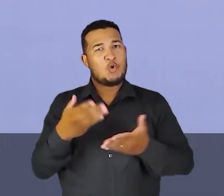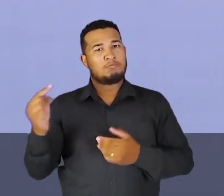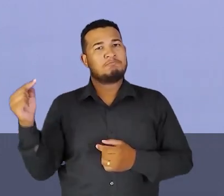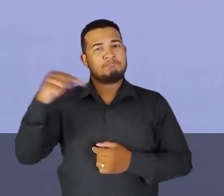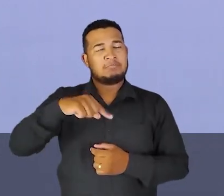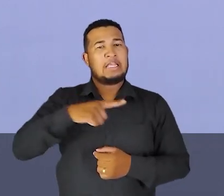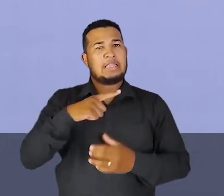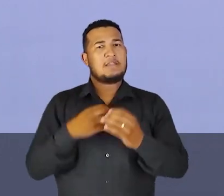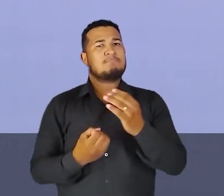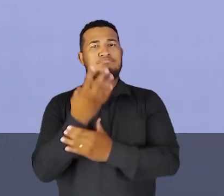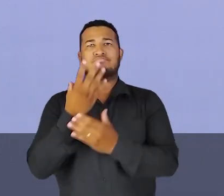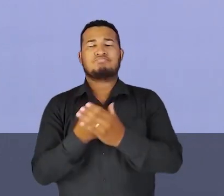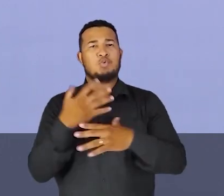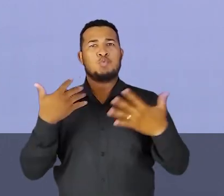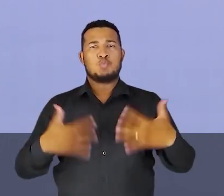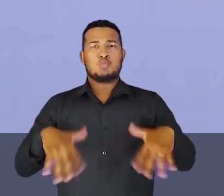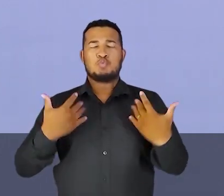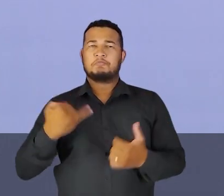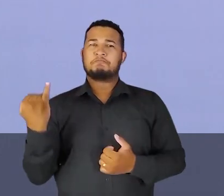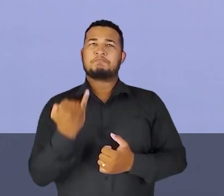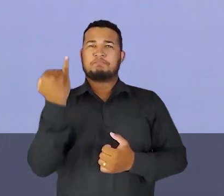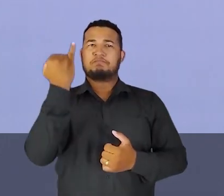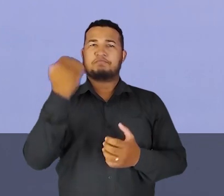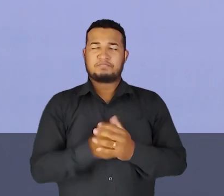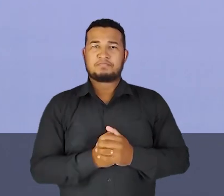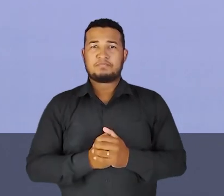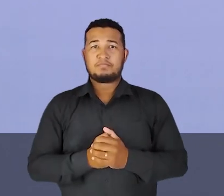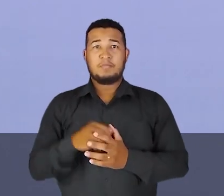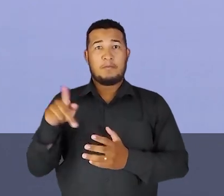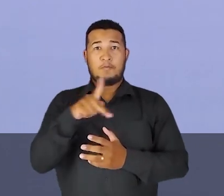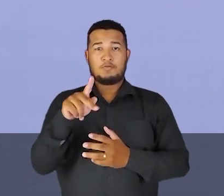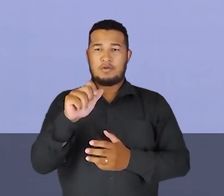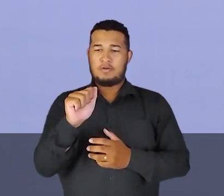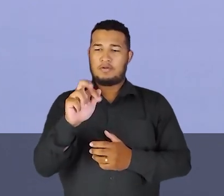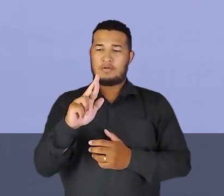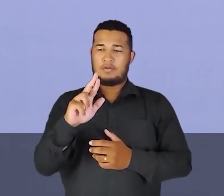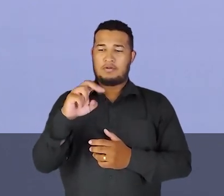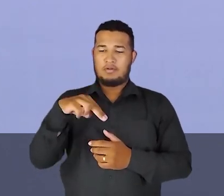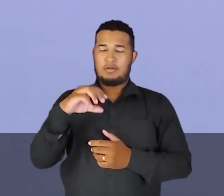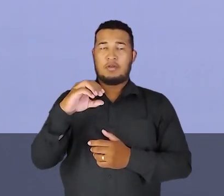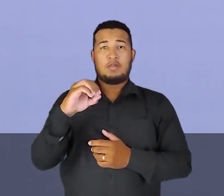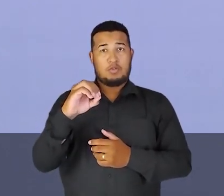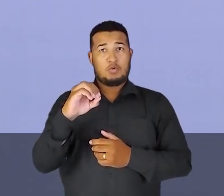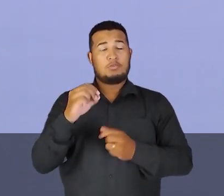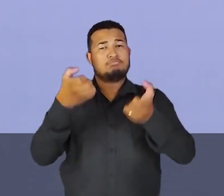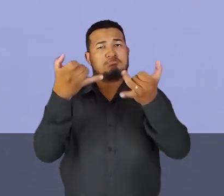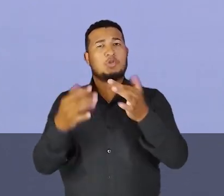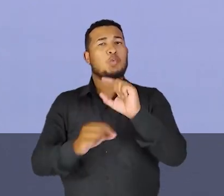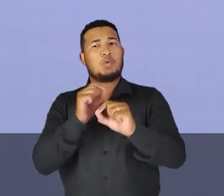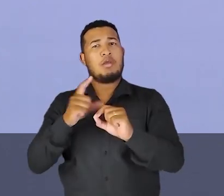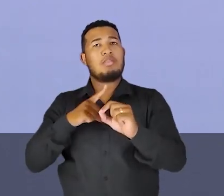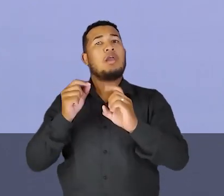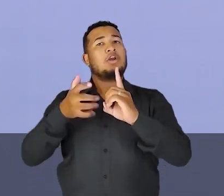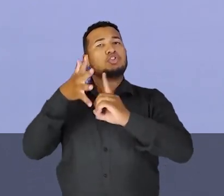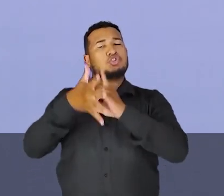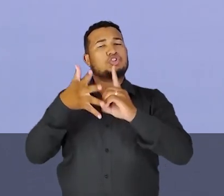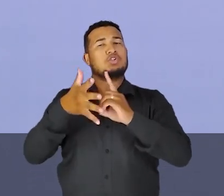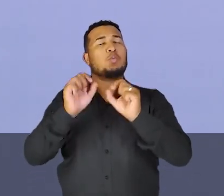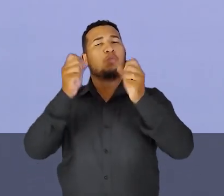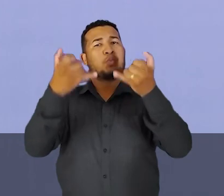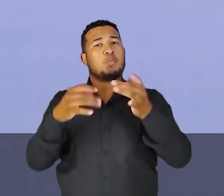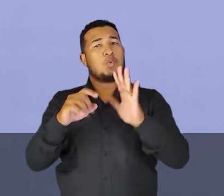uma produção muito relevante. O professor Arnon Trajino vai dizer na sua dissertação que a partir